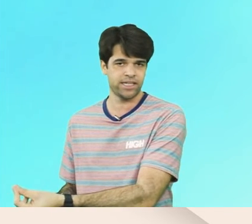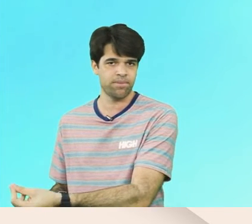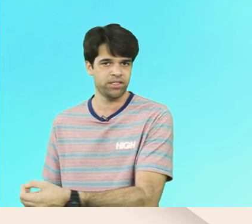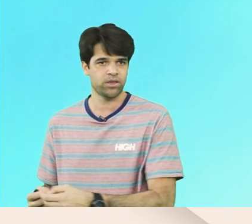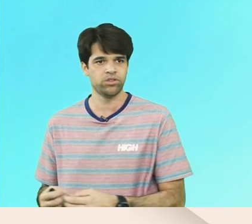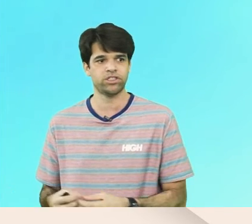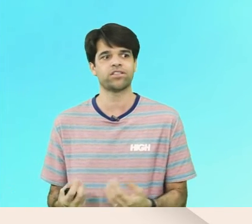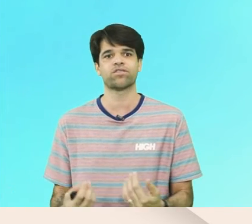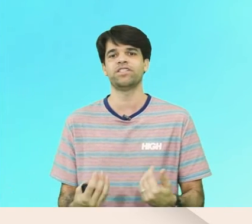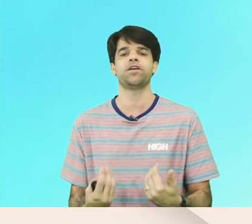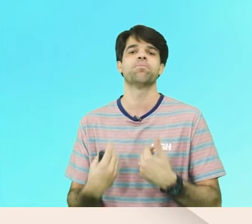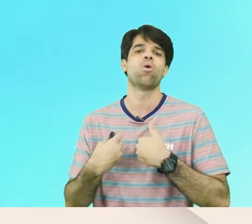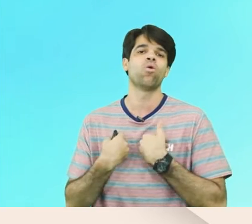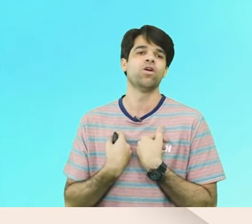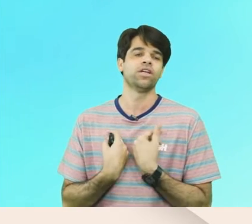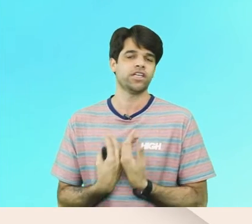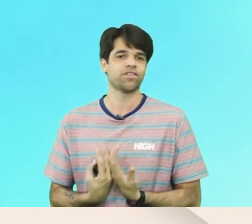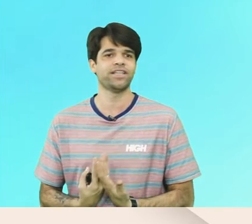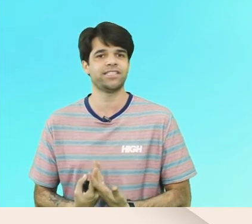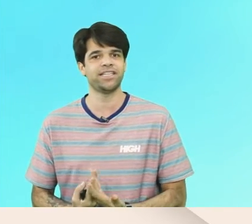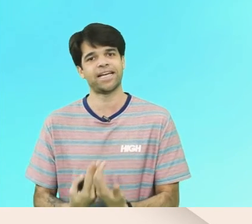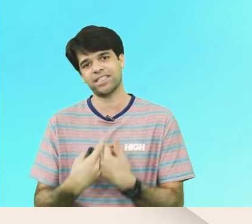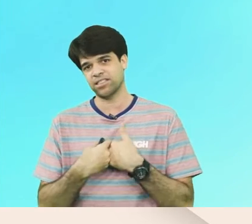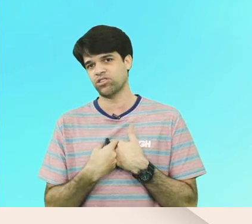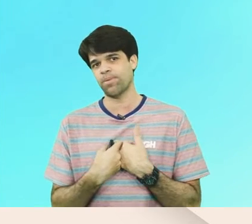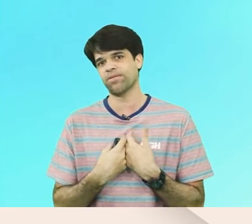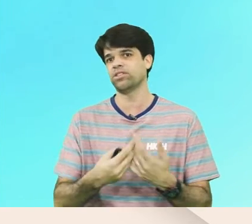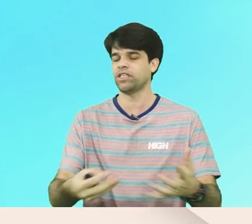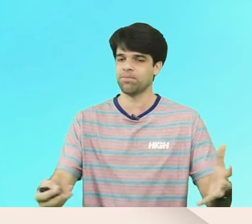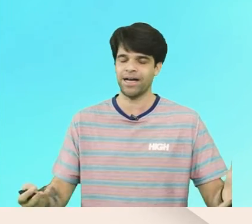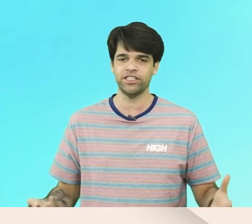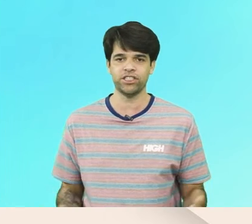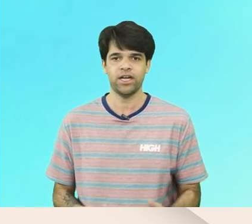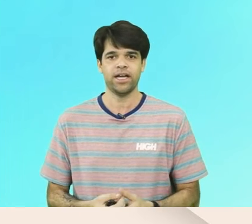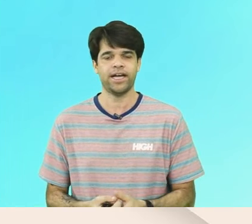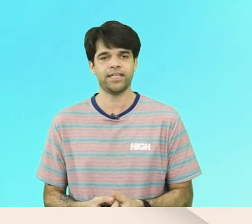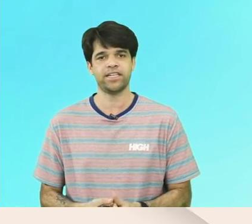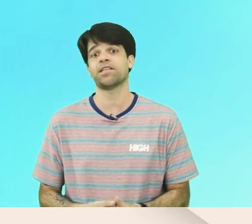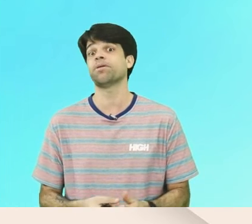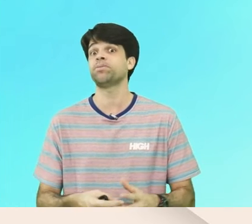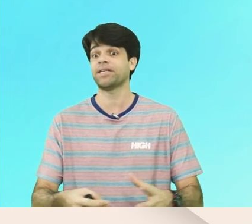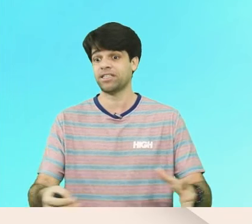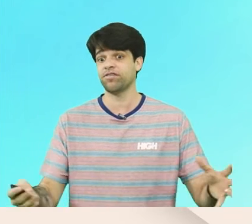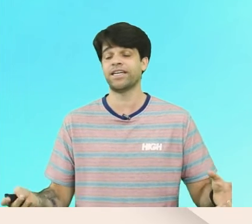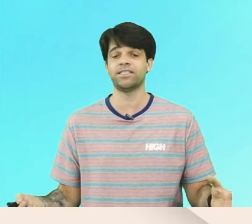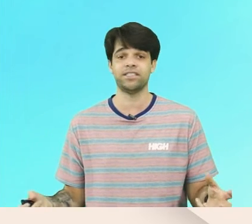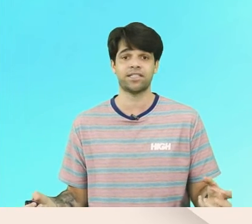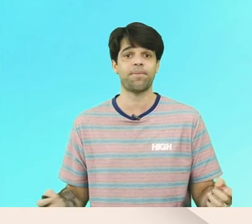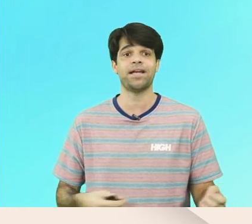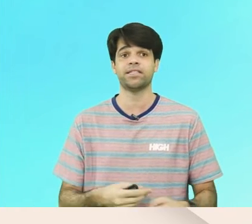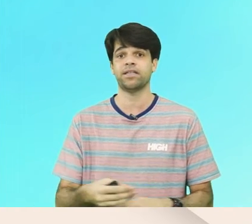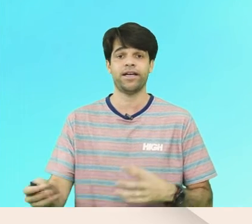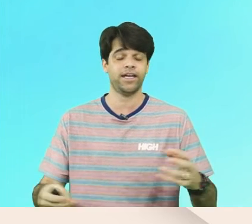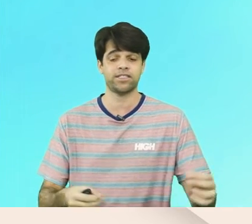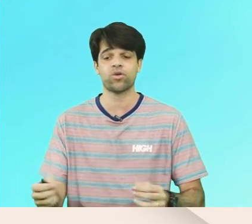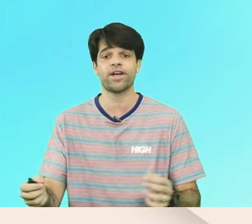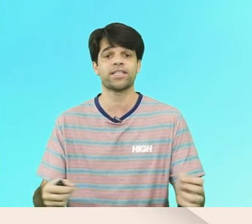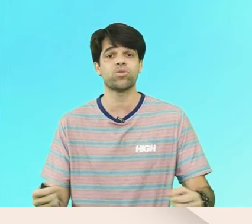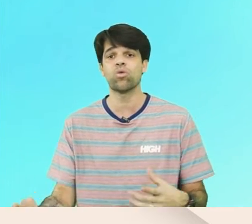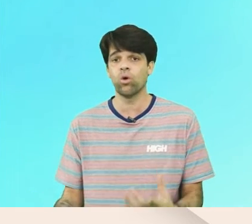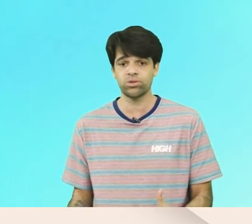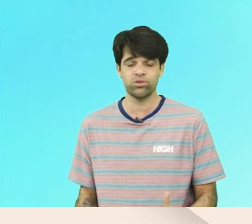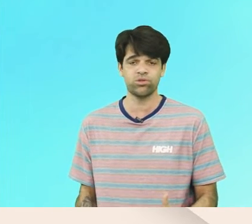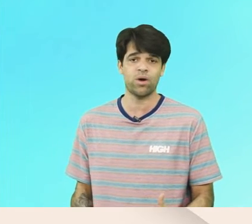que não necessariamente é um estado que vai ser bom e que vai ser interessante só para você, mas tem essa perspectiva, né, de trabalhar